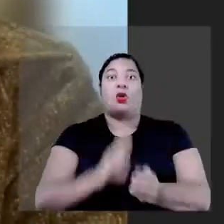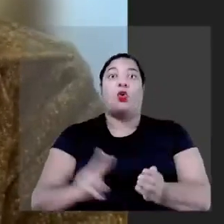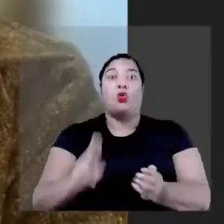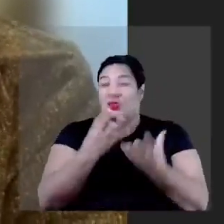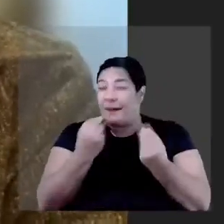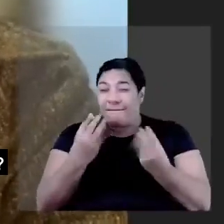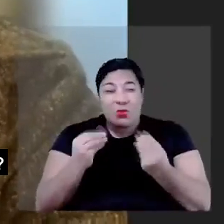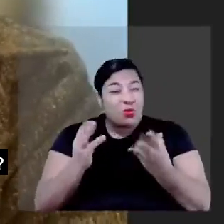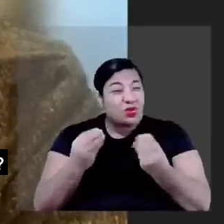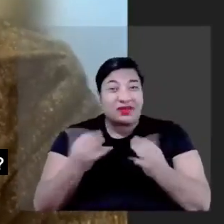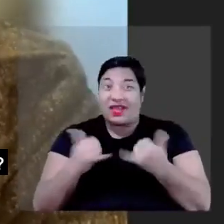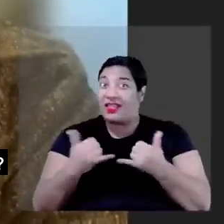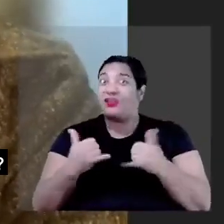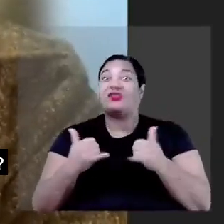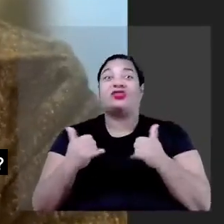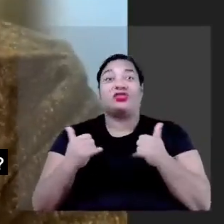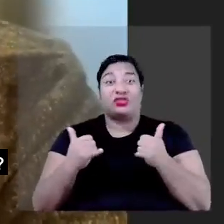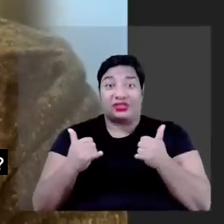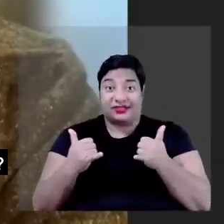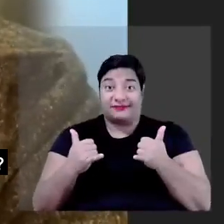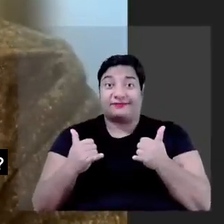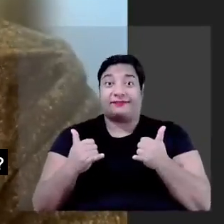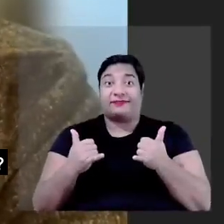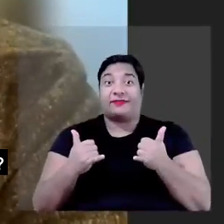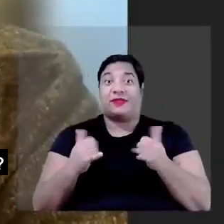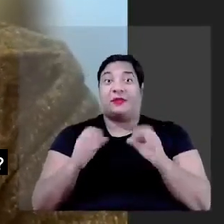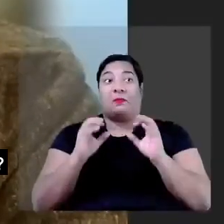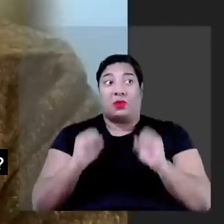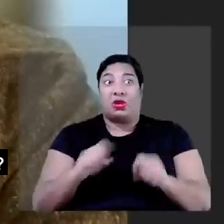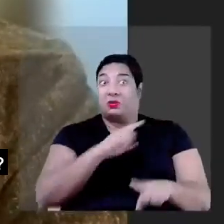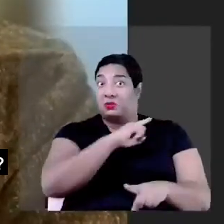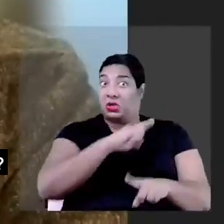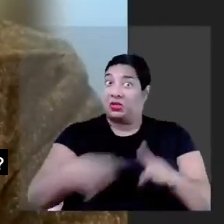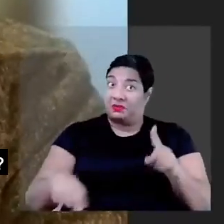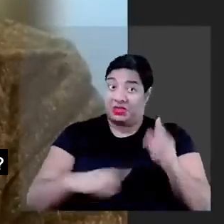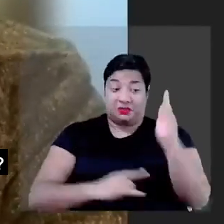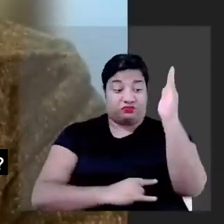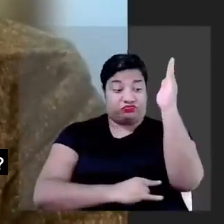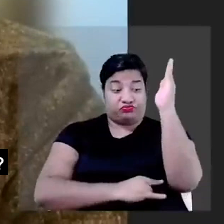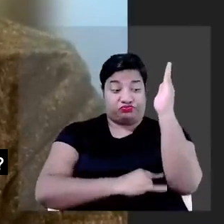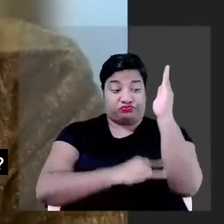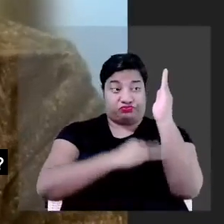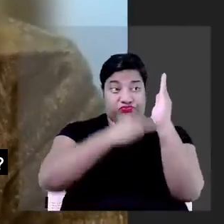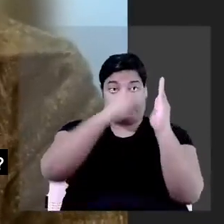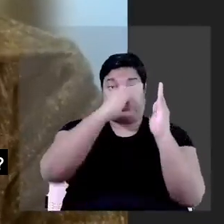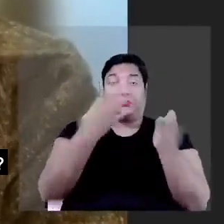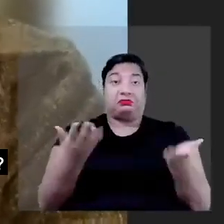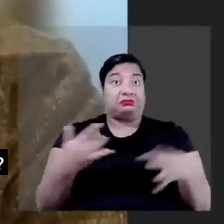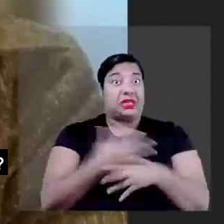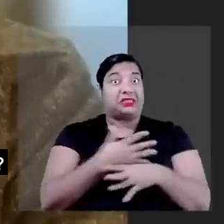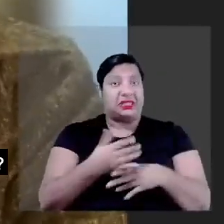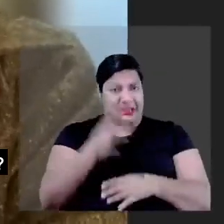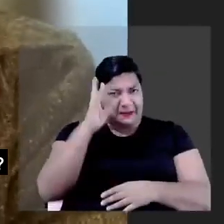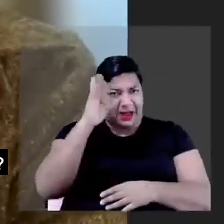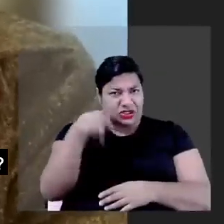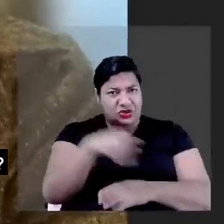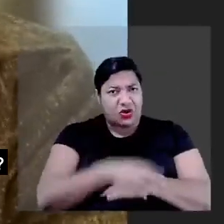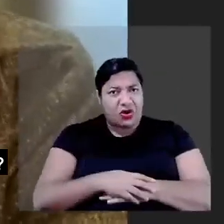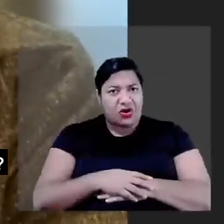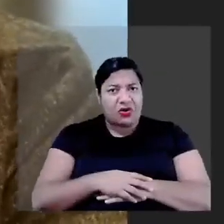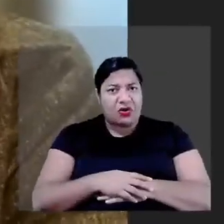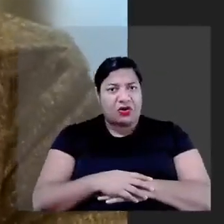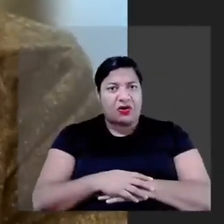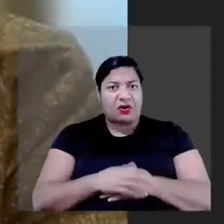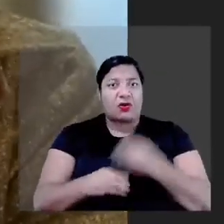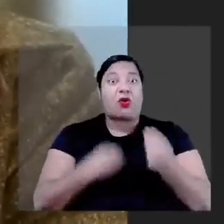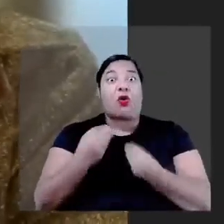energia, pode ser que venham a ser proibidos elevadores nas cidades. Você já imaginou? Alguém já imaginou a